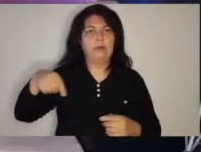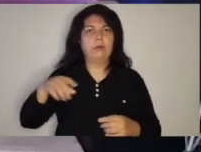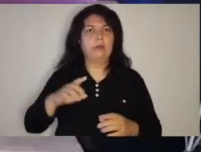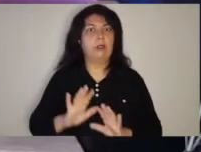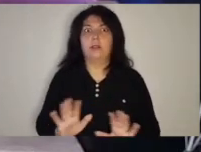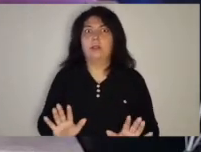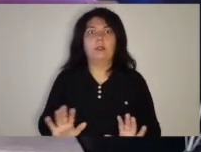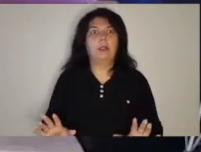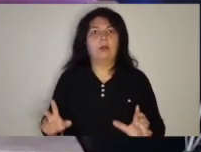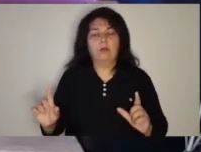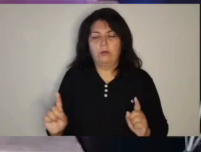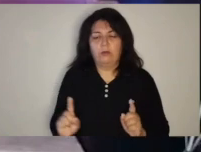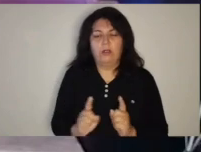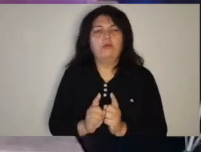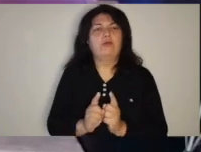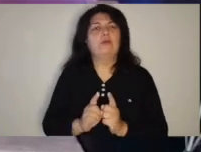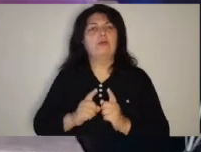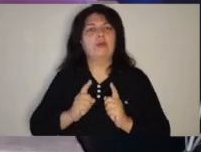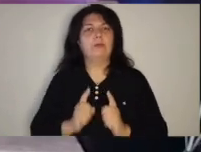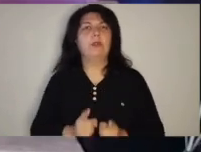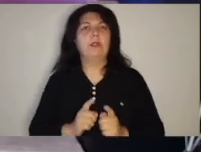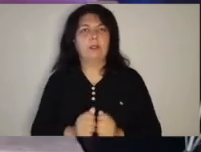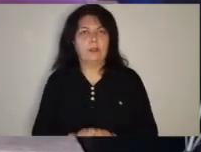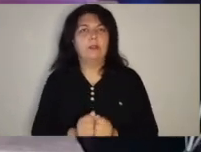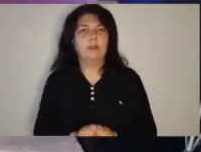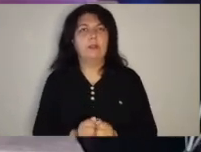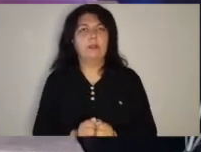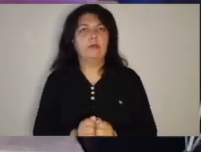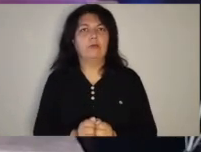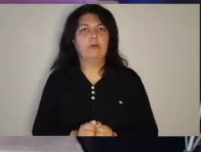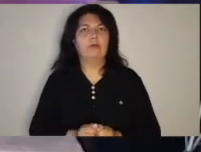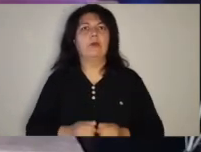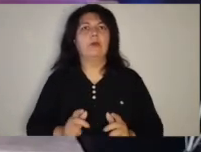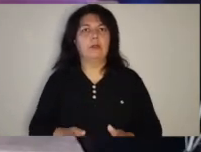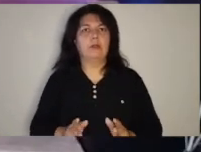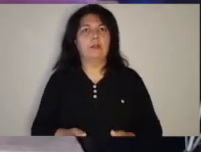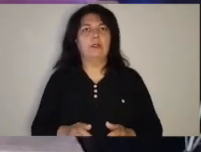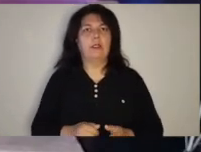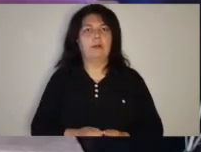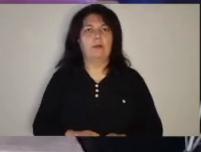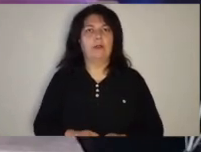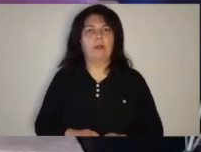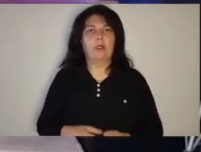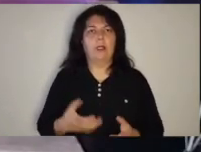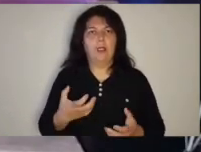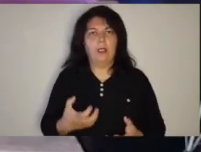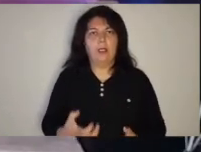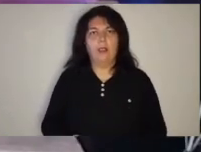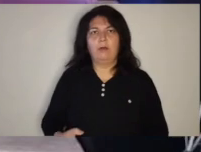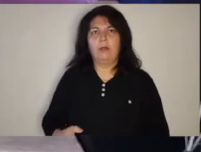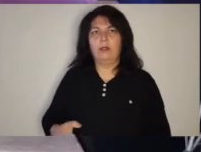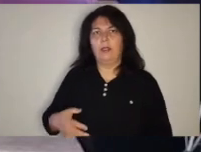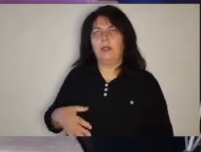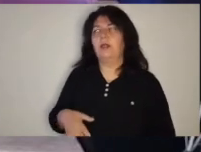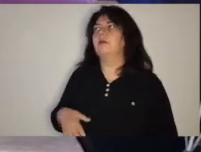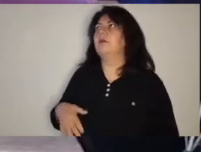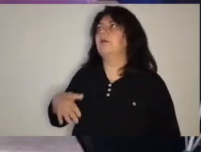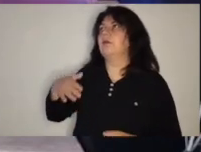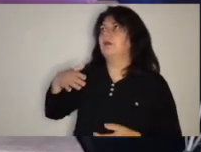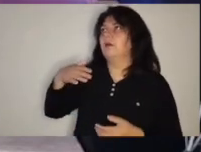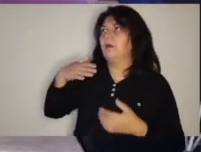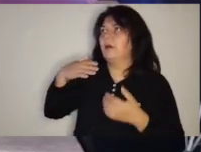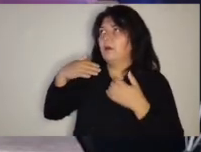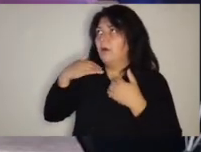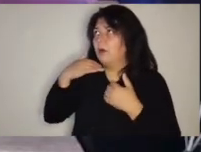Santo. Torne a dar a alegria da tua salvação e conserve em mim o desejo de ser obediente.